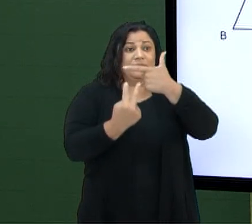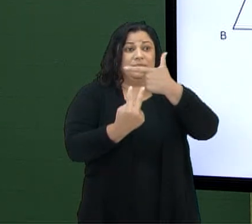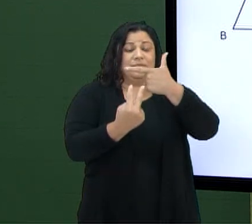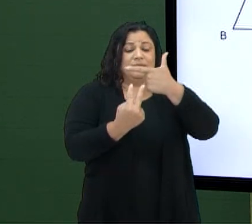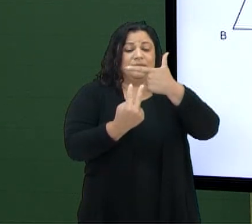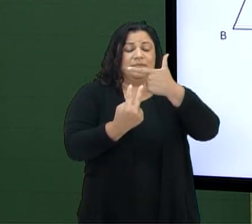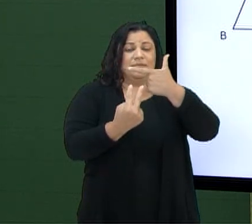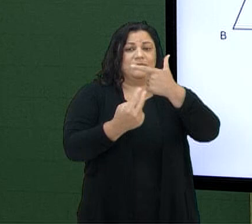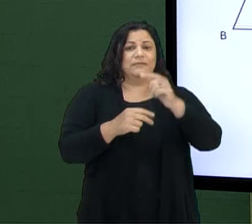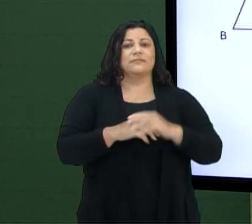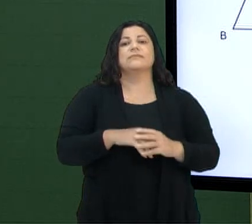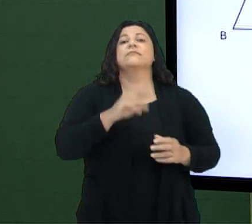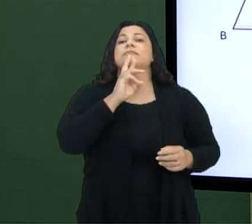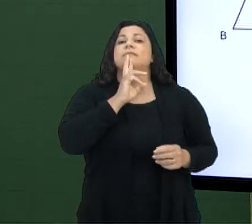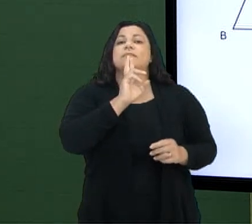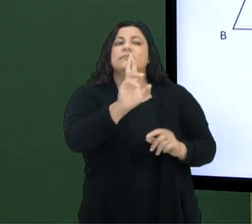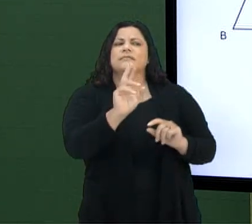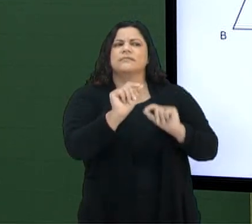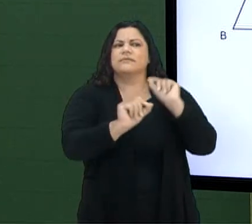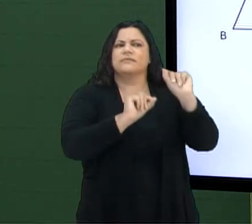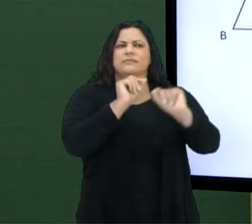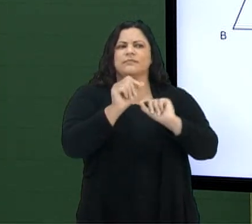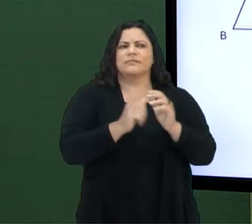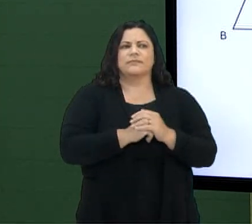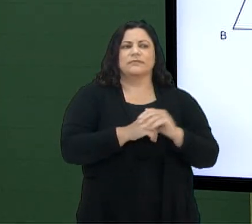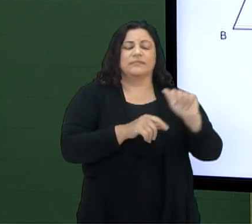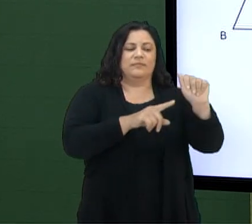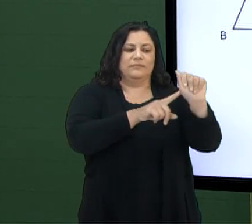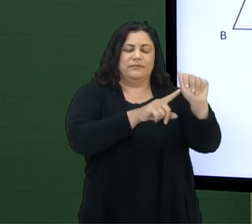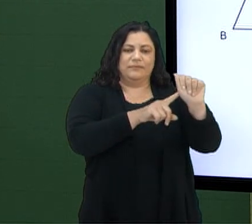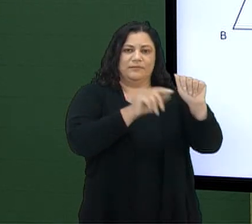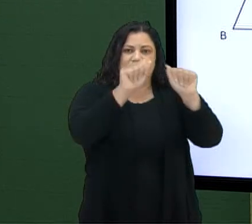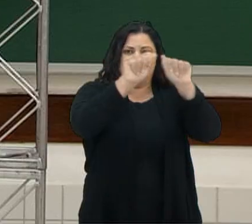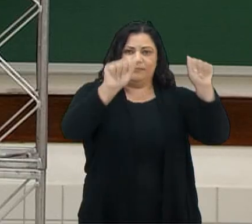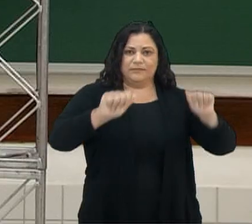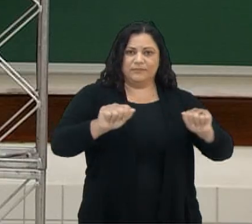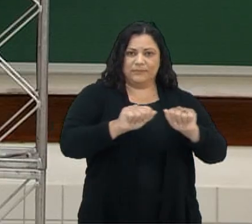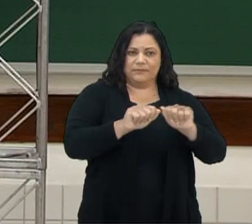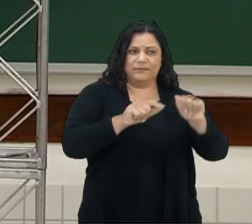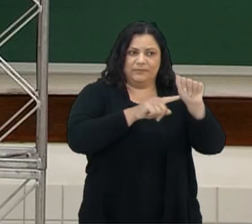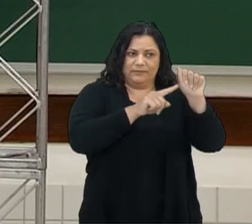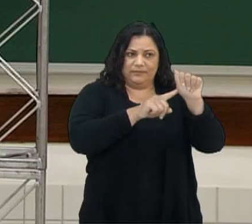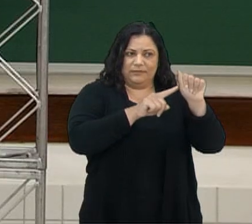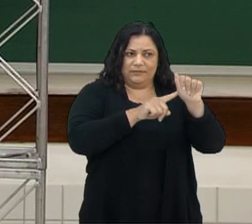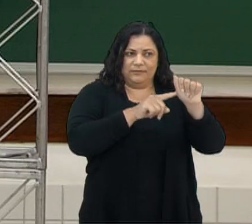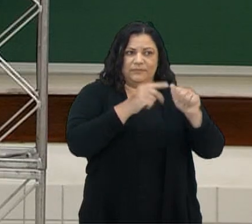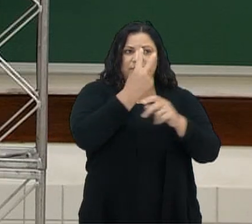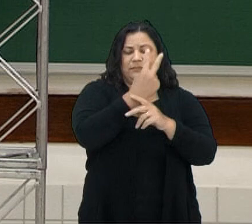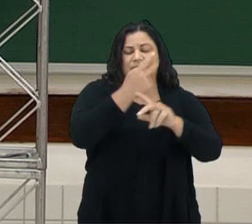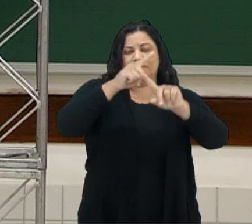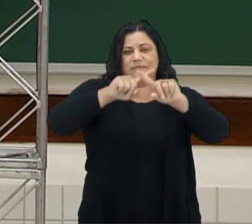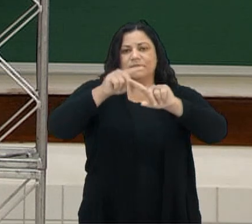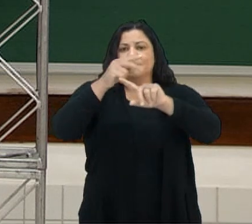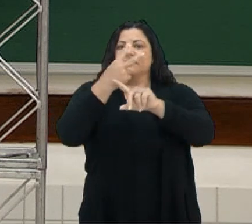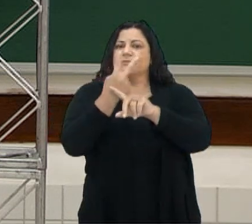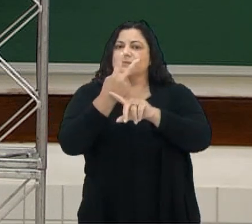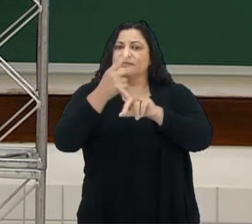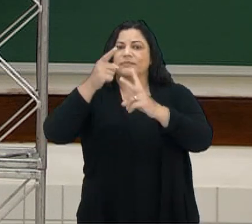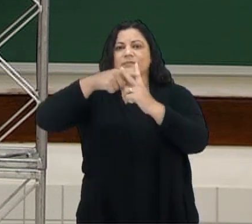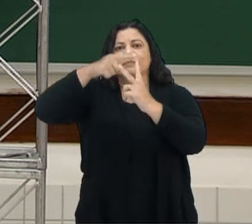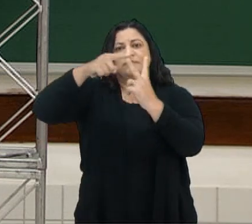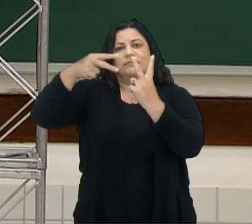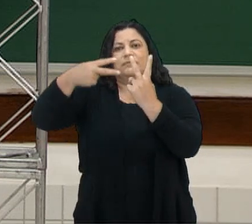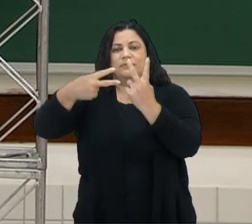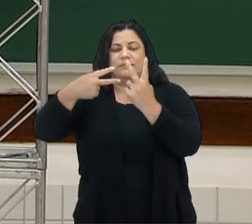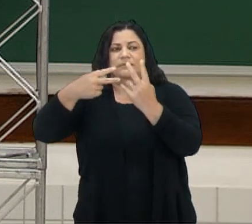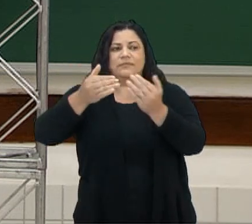vai ficar 2 vezes a altura, que é 2 raiz de 2, dividido por